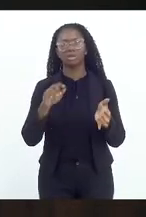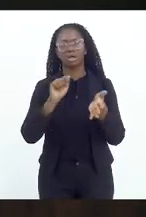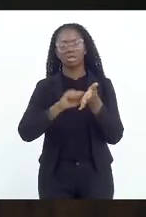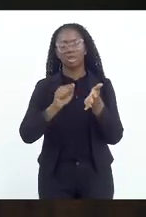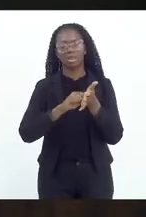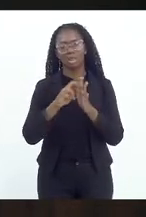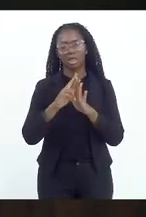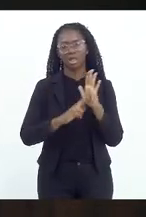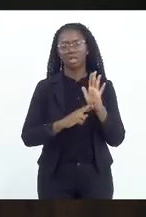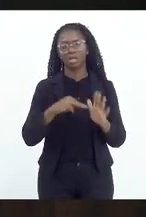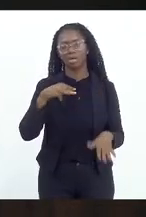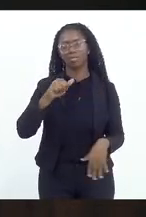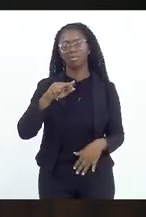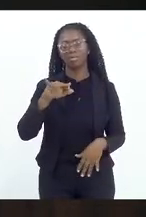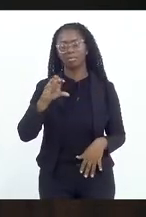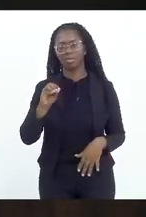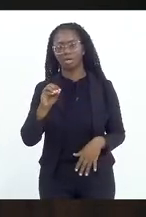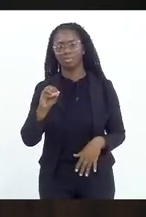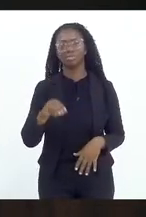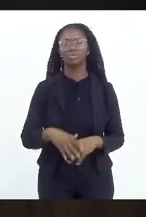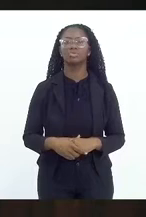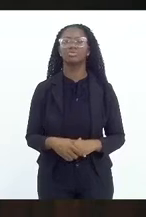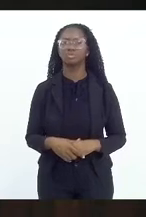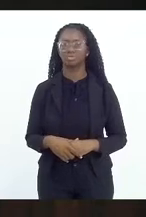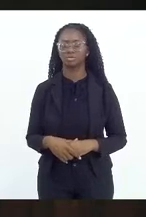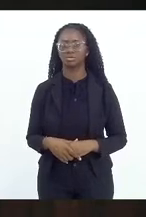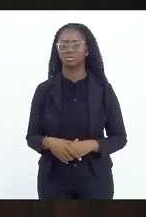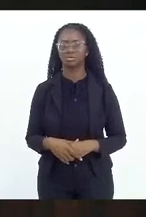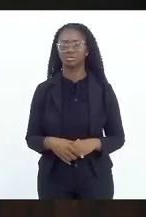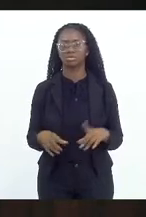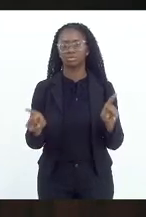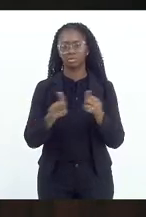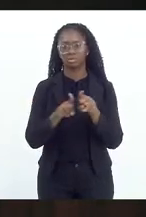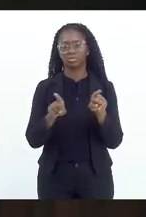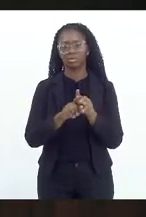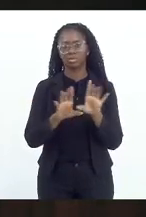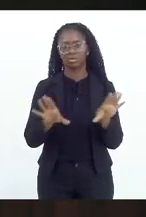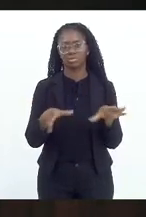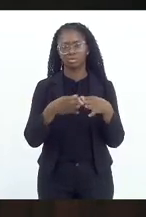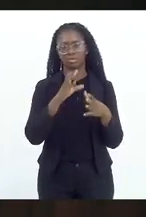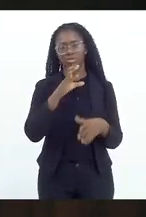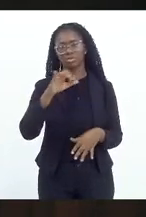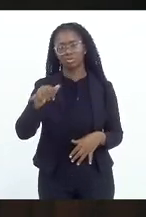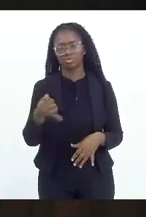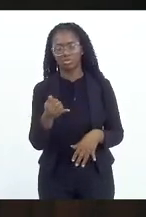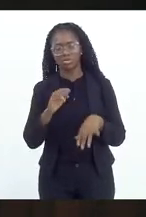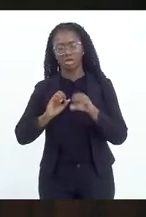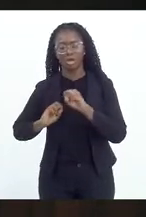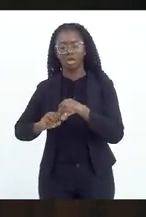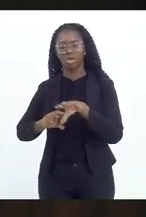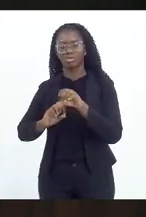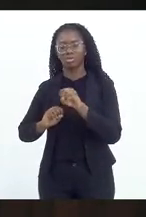Pacheco, Flávio Serafini e Márcio Canella. Pendente pareceres das comissões CCJ, de Educação, de Orçamento,